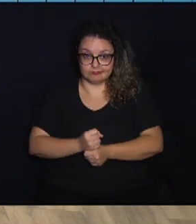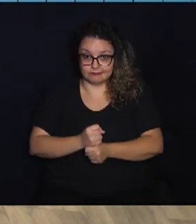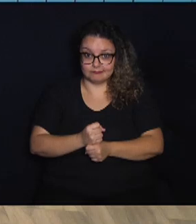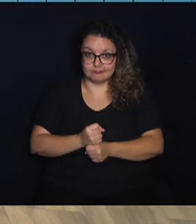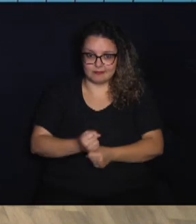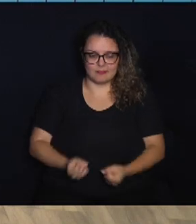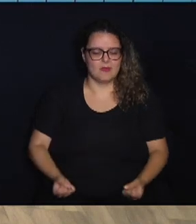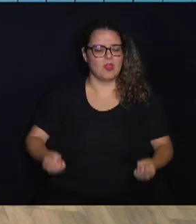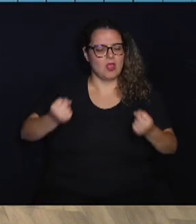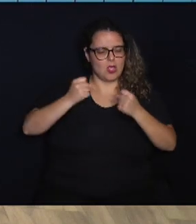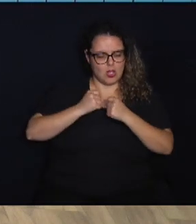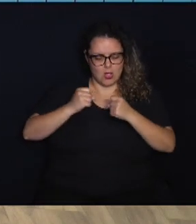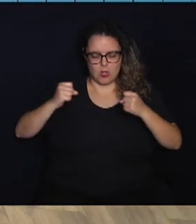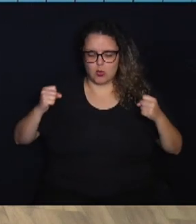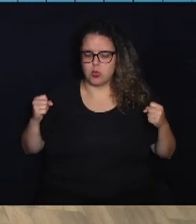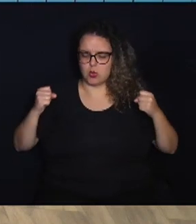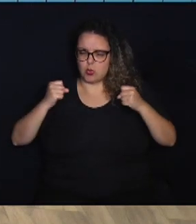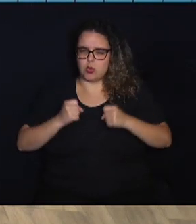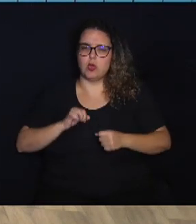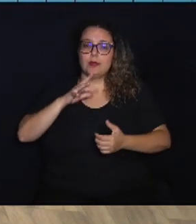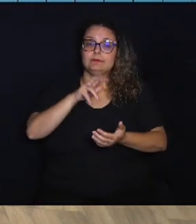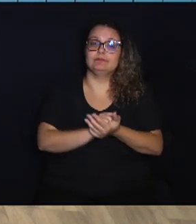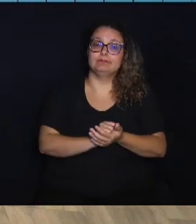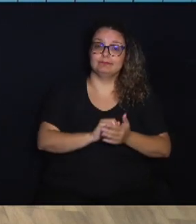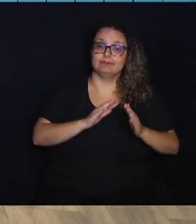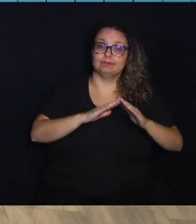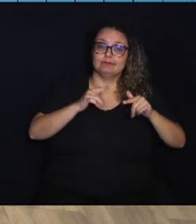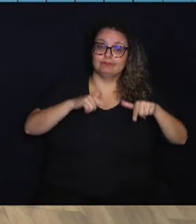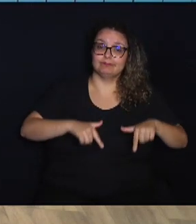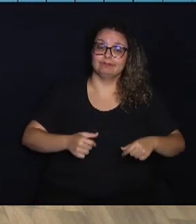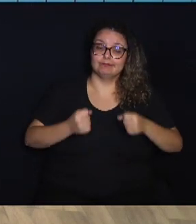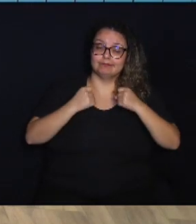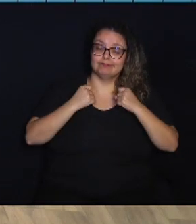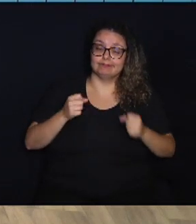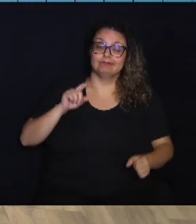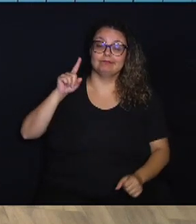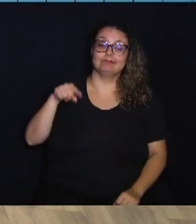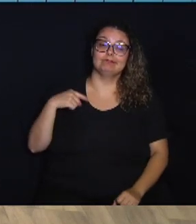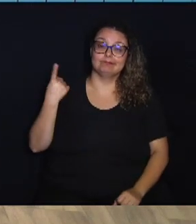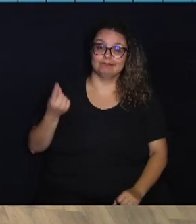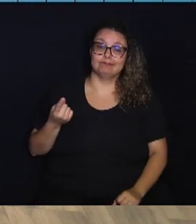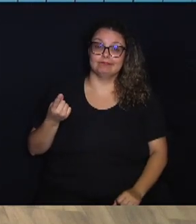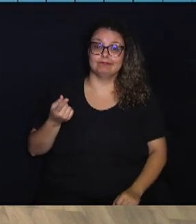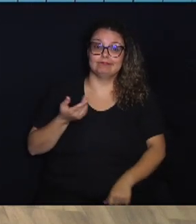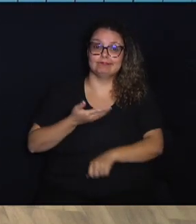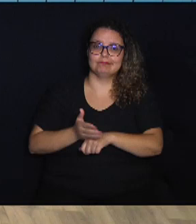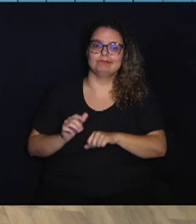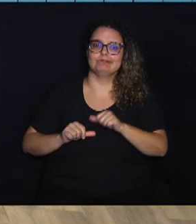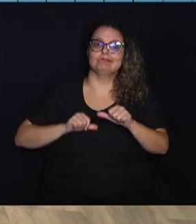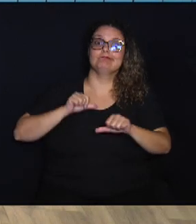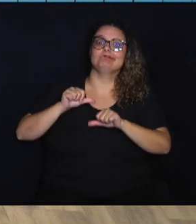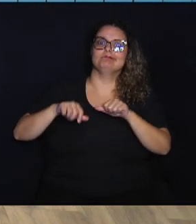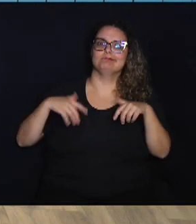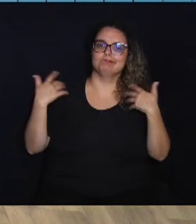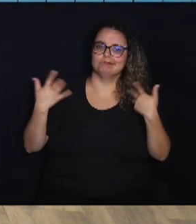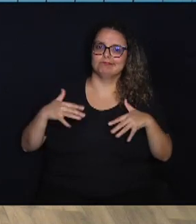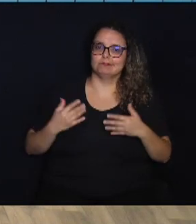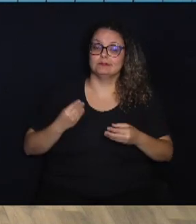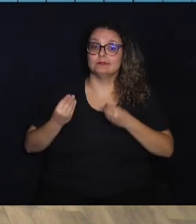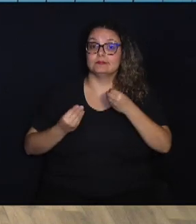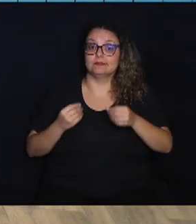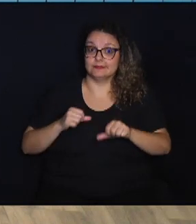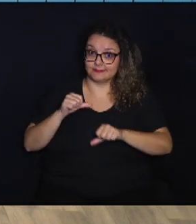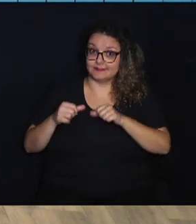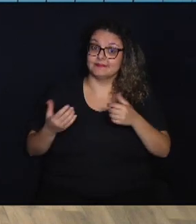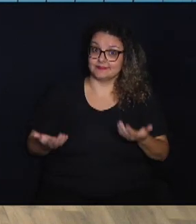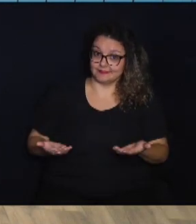atividade física, se inscrevendo na academia, mas logo depois essa prática muda. Então, como alterar isso,